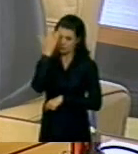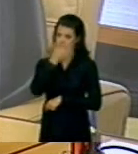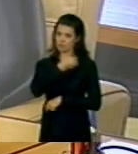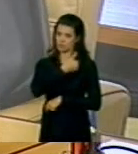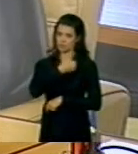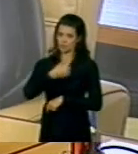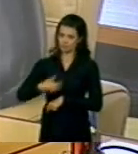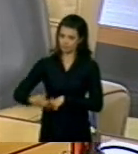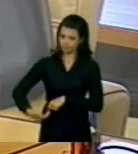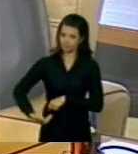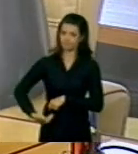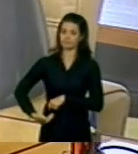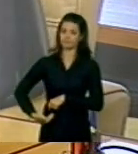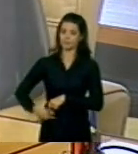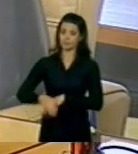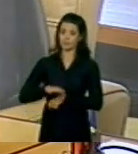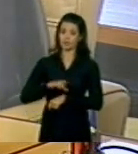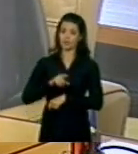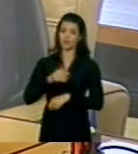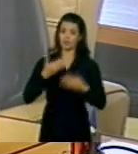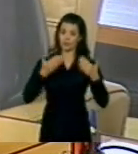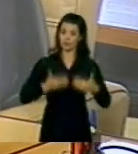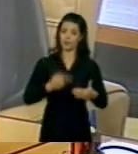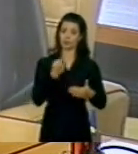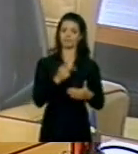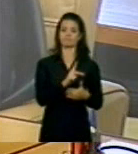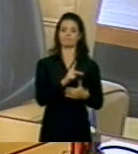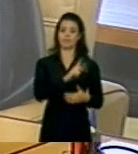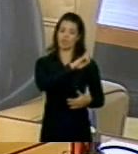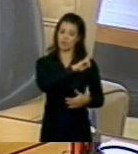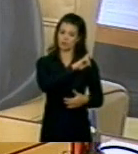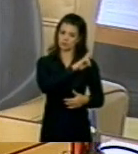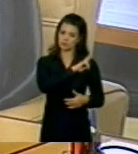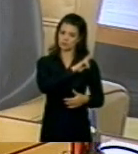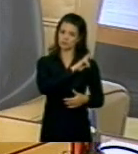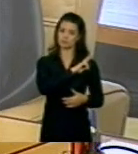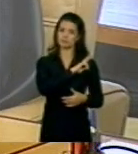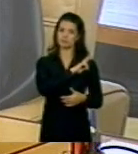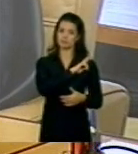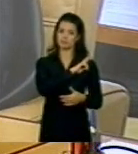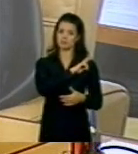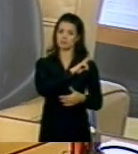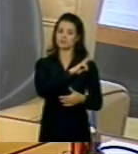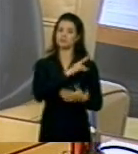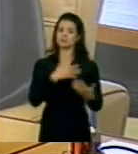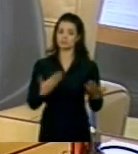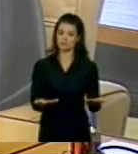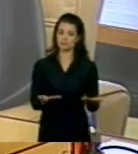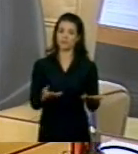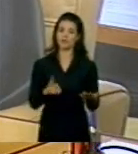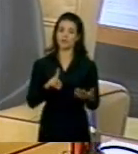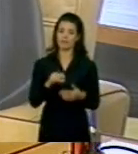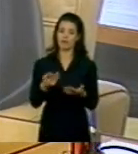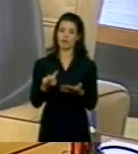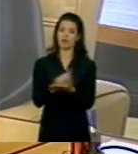seus atos, e esse tripé constitui, portanto, o seu desdobramento que